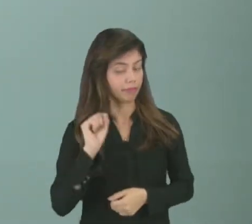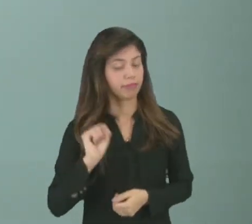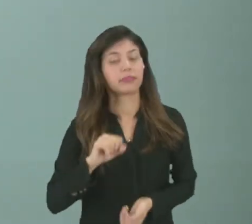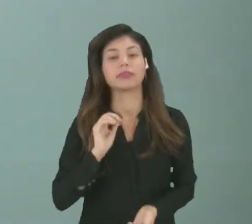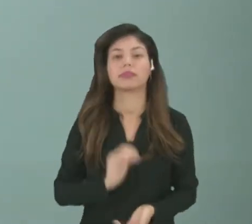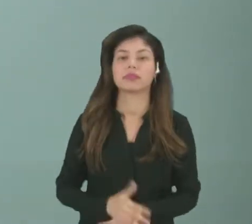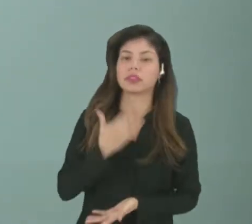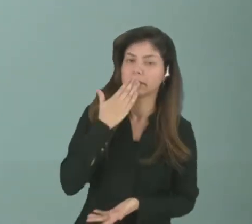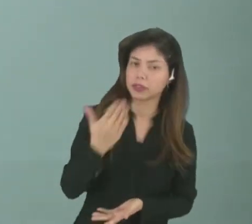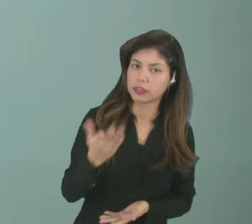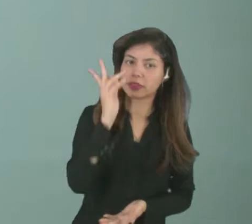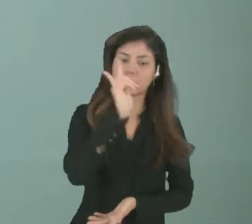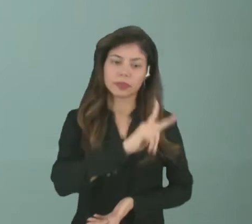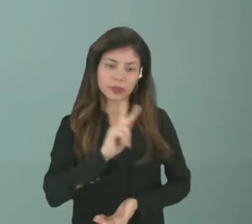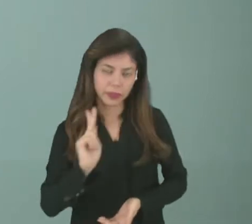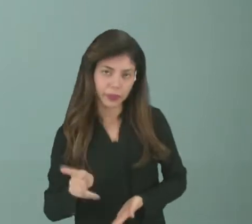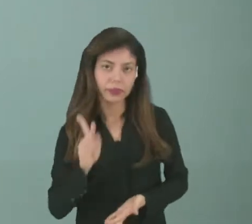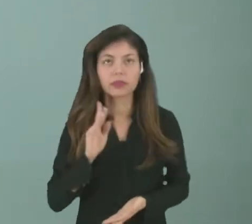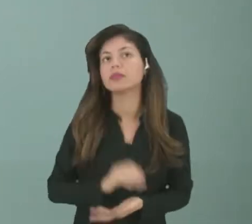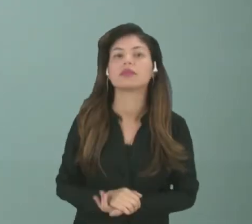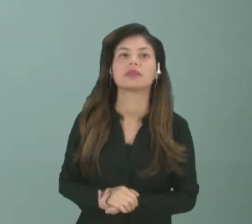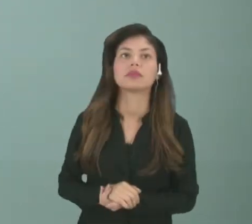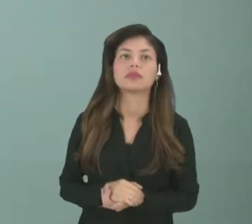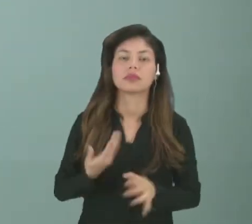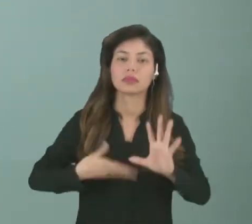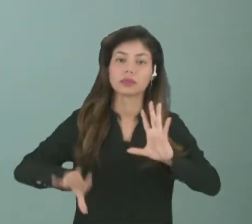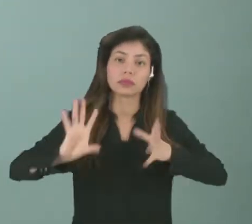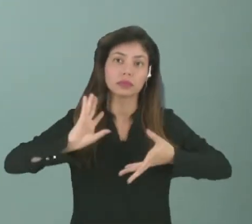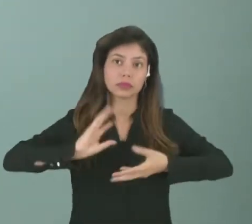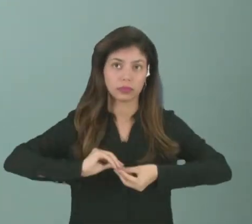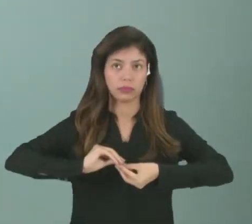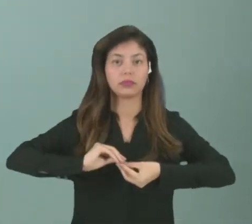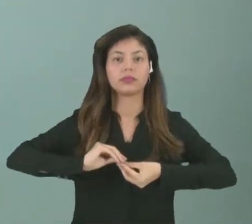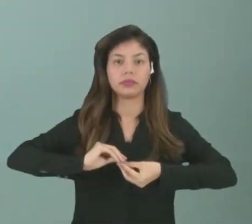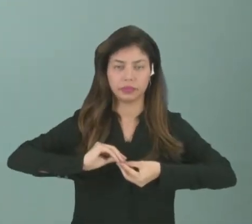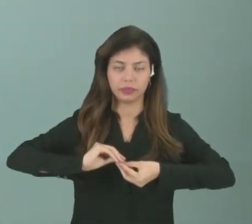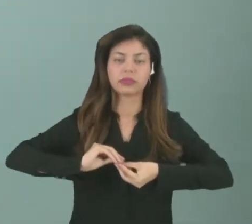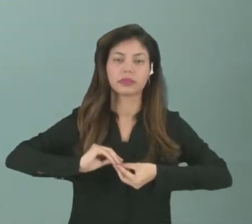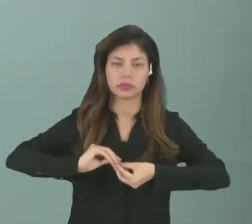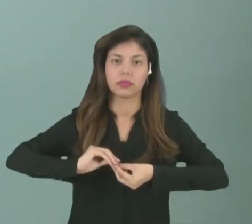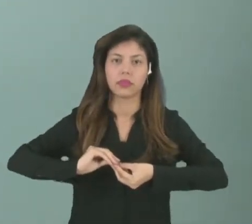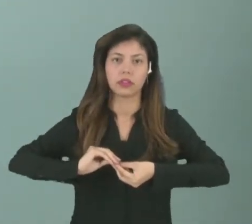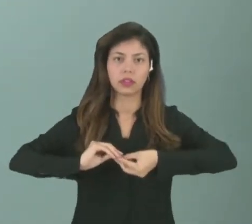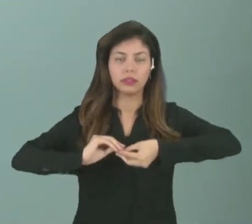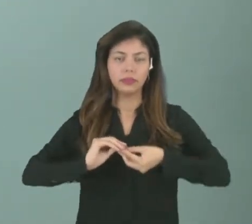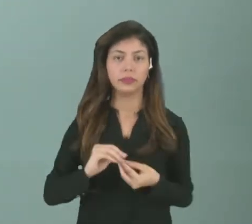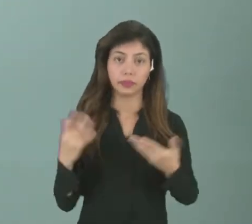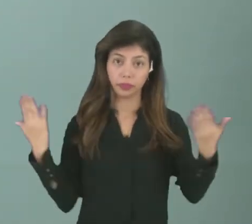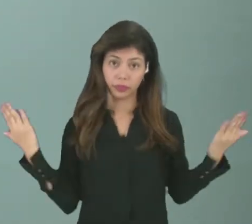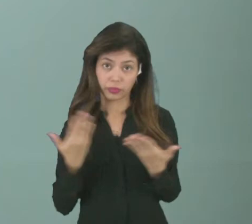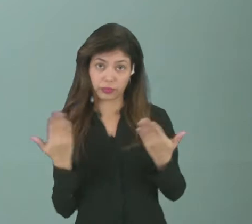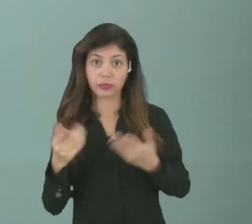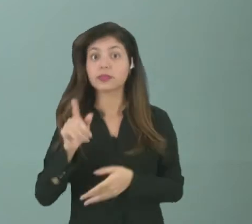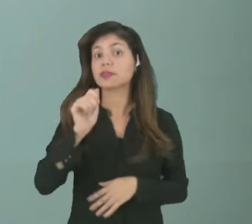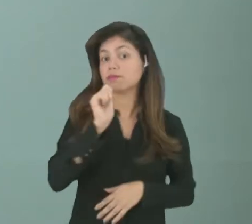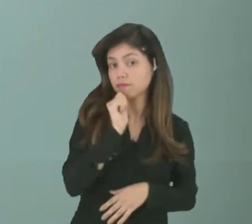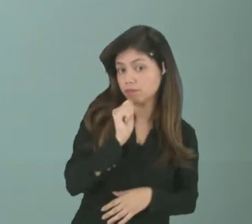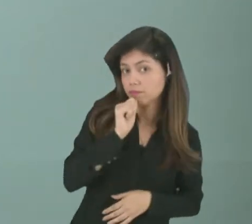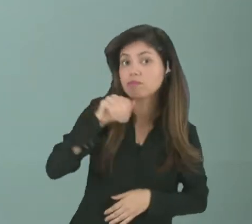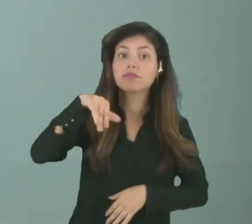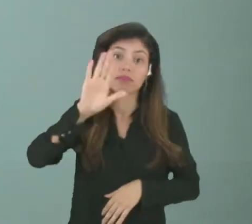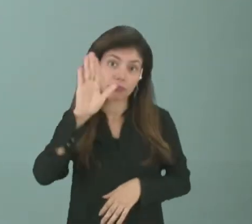a pedido dos vossos professores, que é o resumo. E no caso, nós vamos entrar ainda